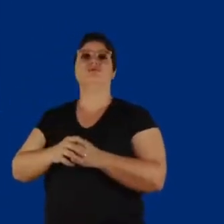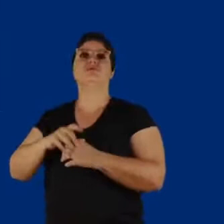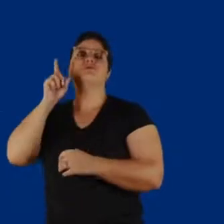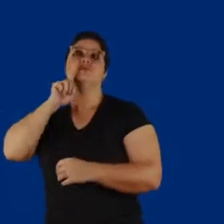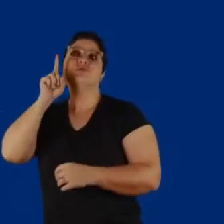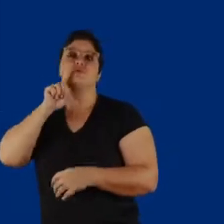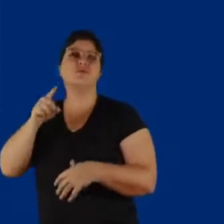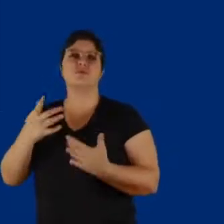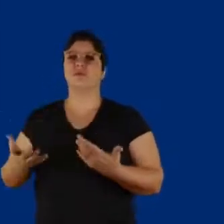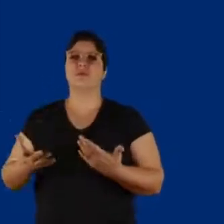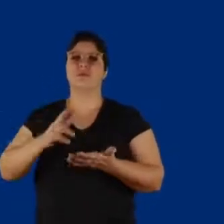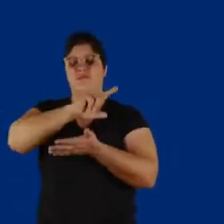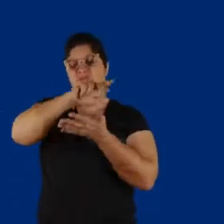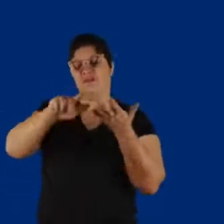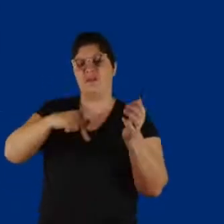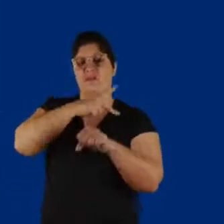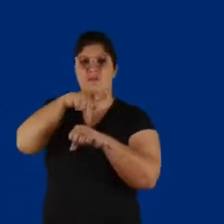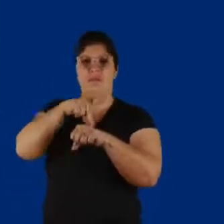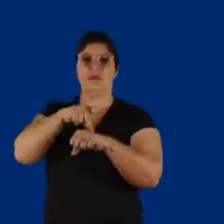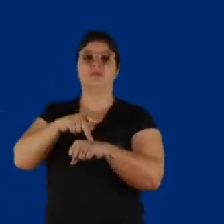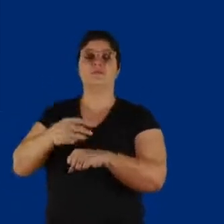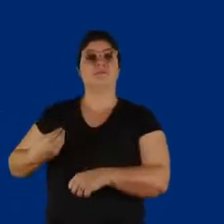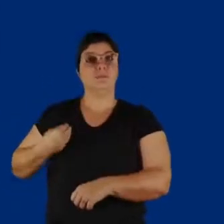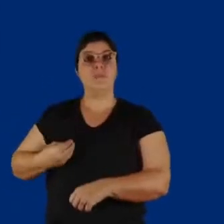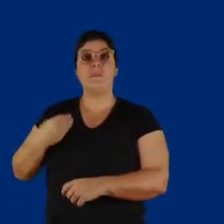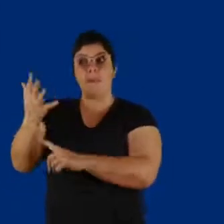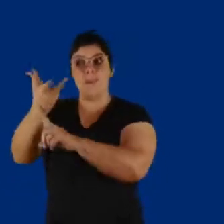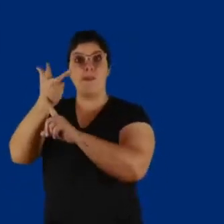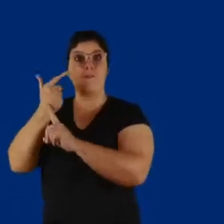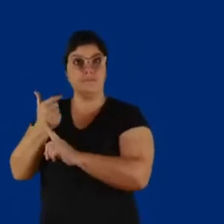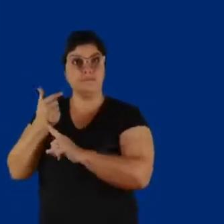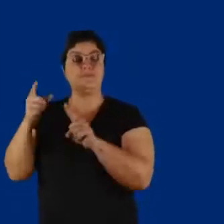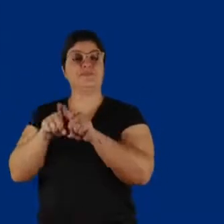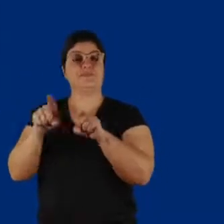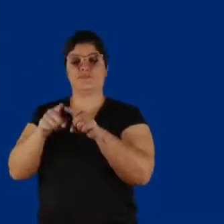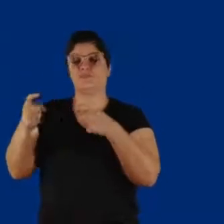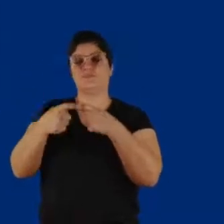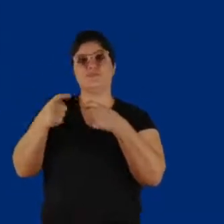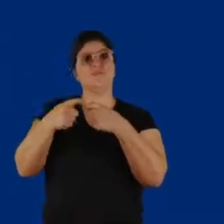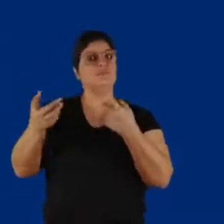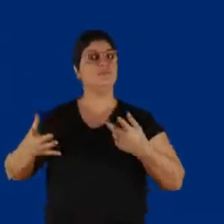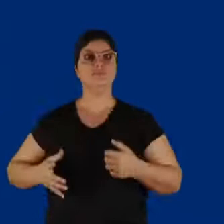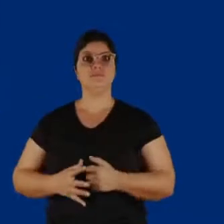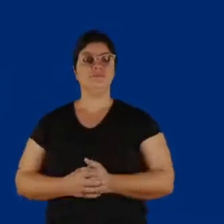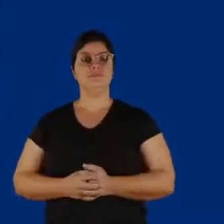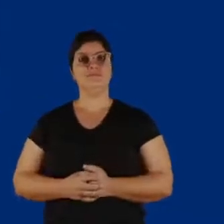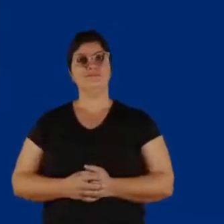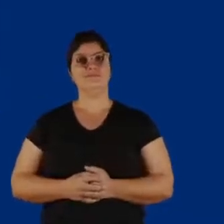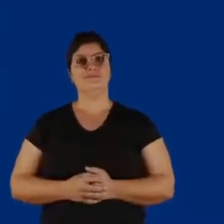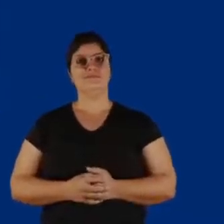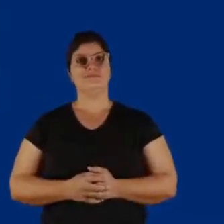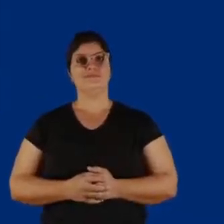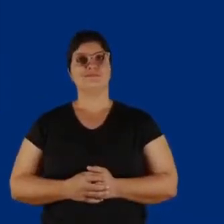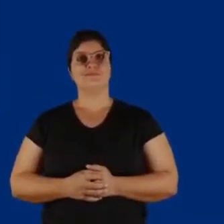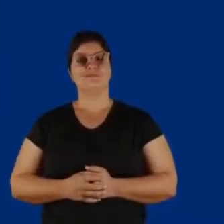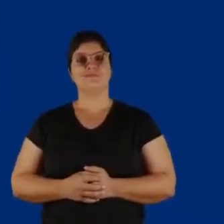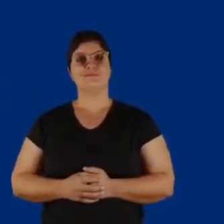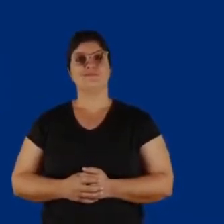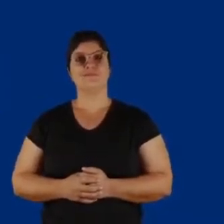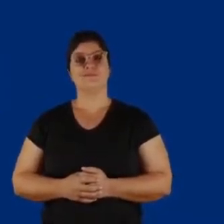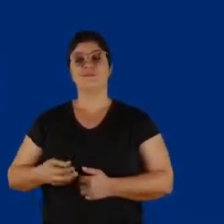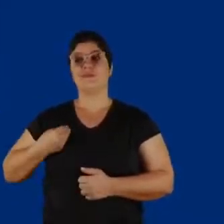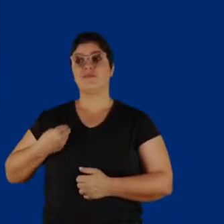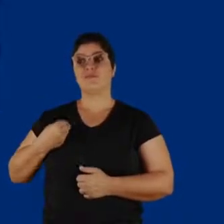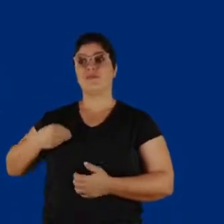contemporânea, né, que está interagindo, está viva. E é uma clínica. É uma mulher, uma médica, que passou a sua vida